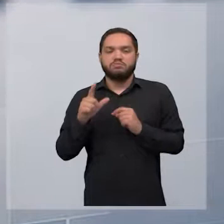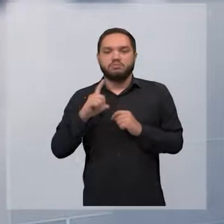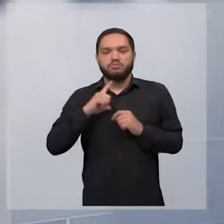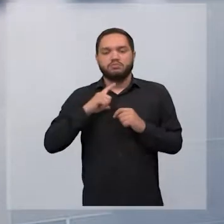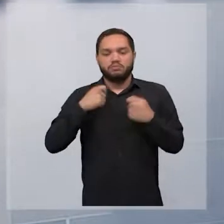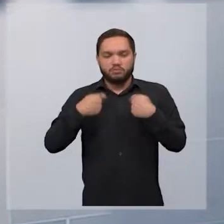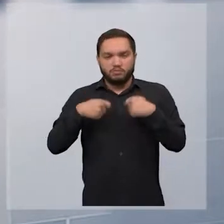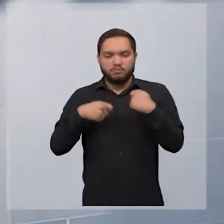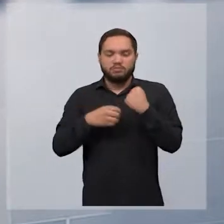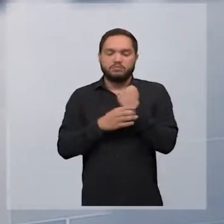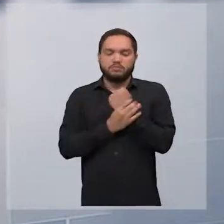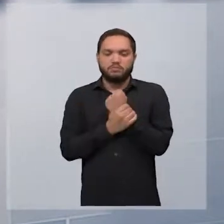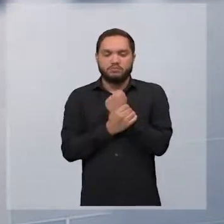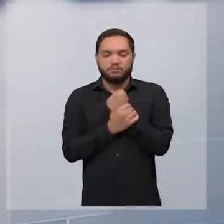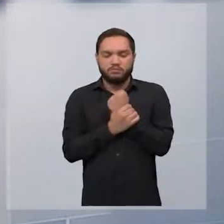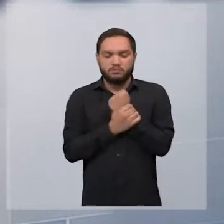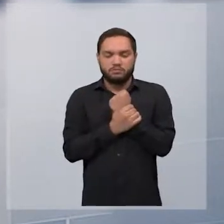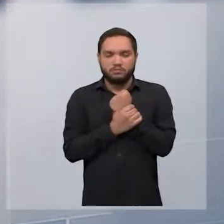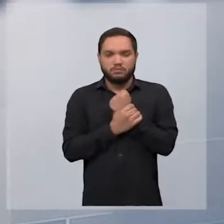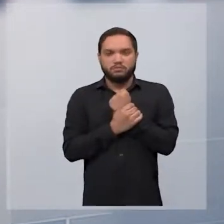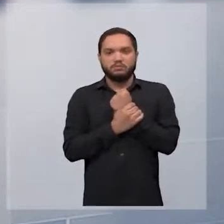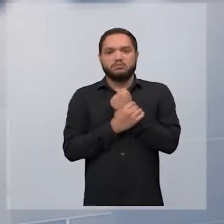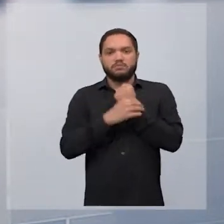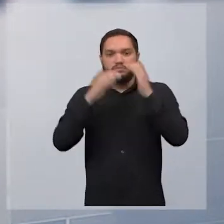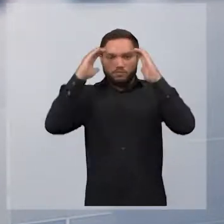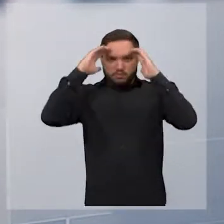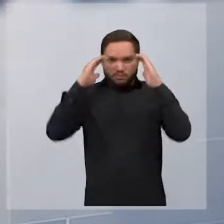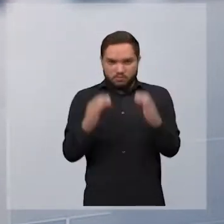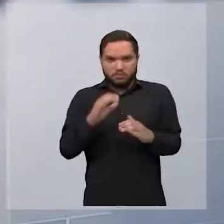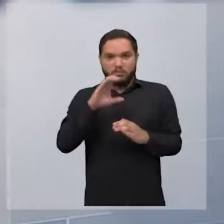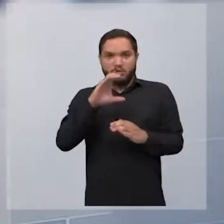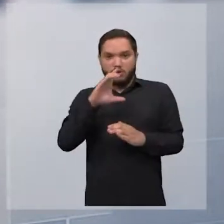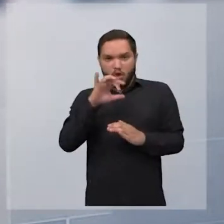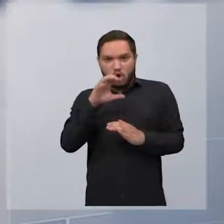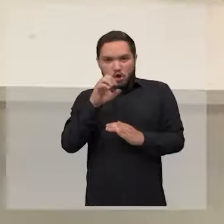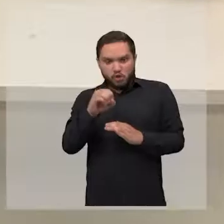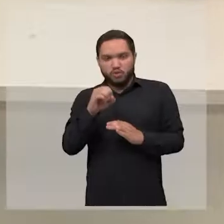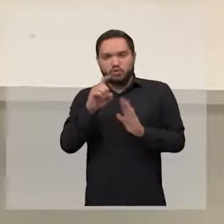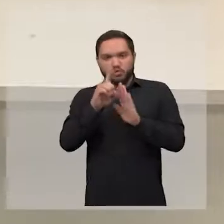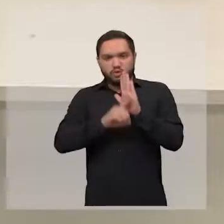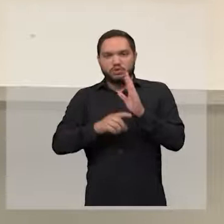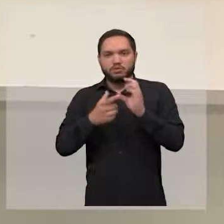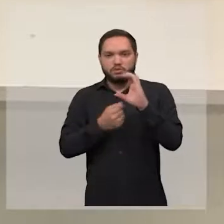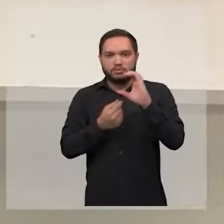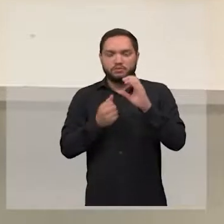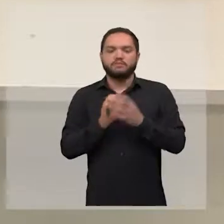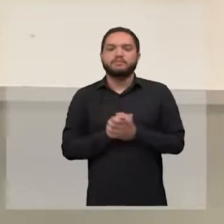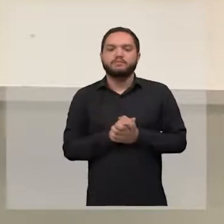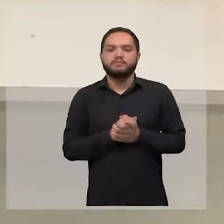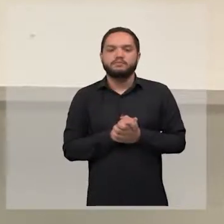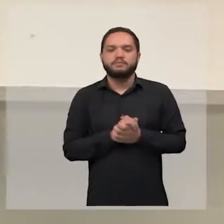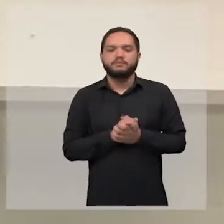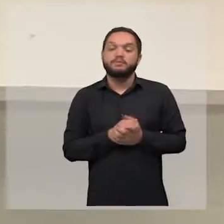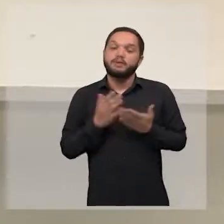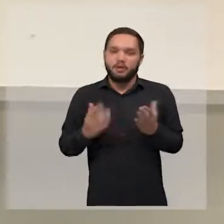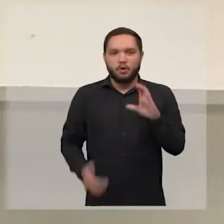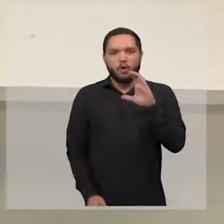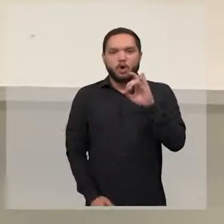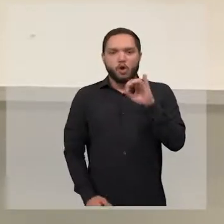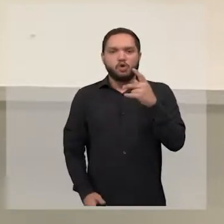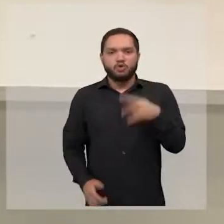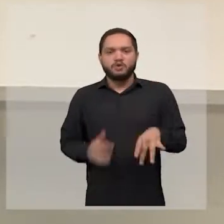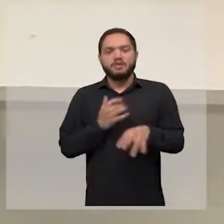também ao Código de Direito do Consumidor. Por falar em código, o Código da Cidade tramita na Câmara Municipal de Fortaleza, na